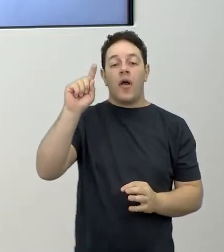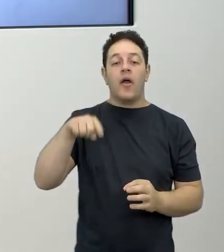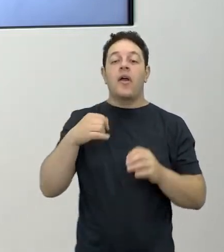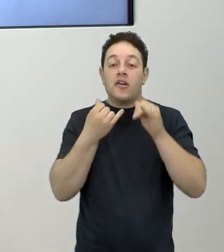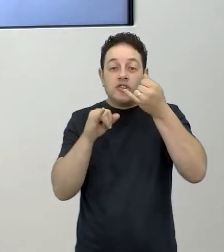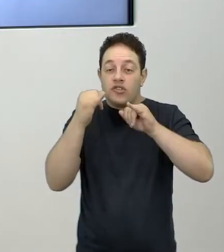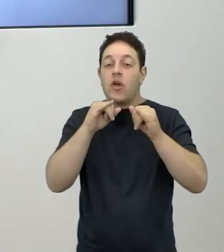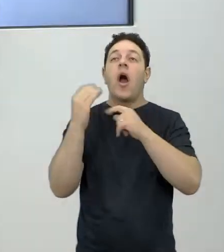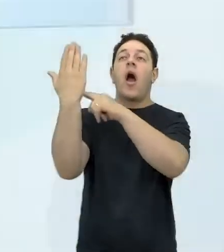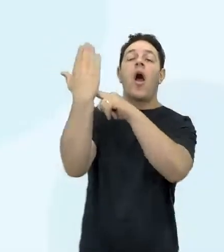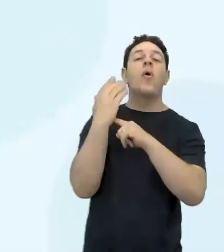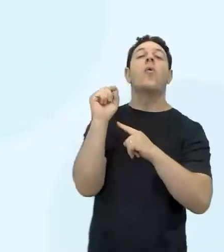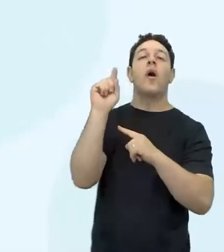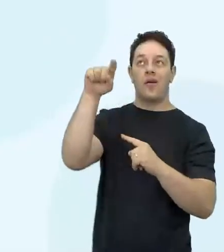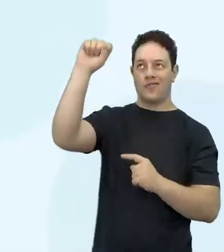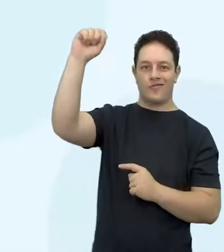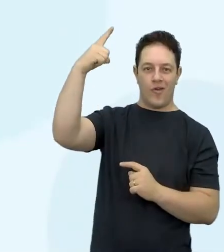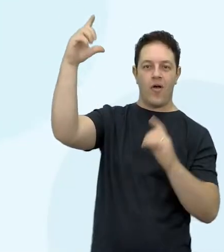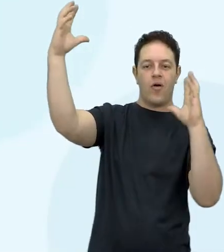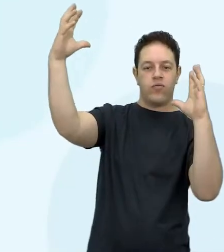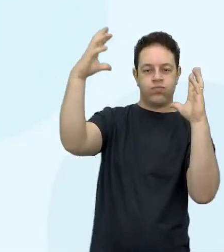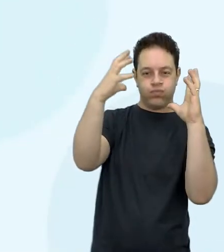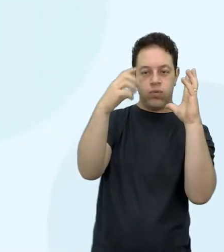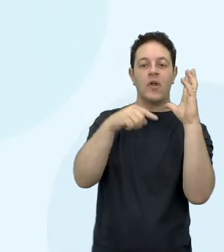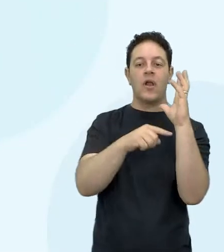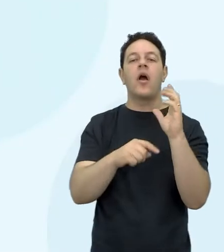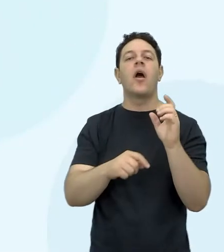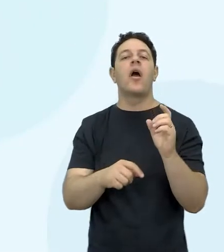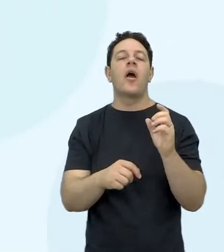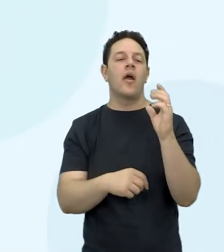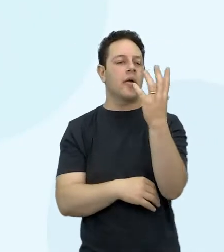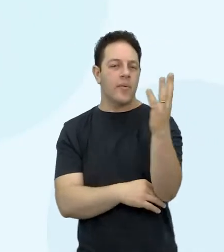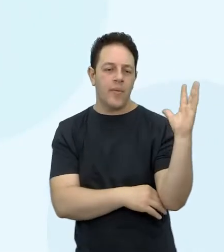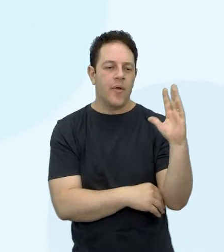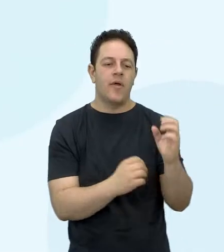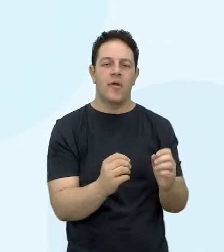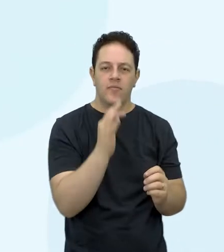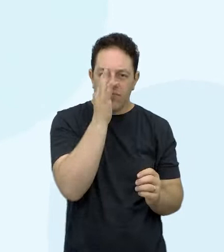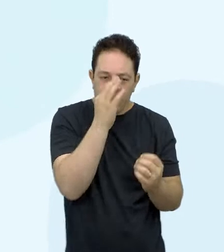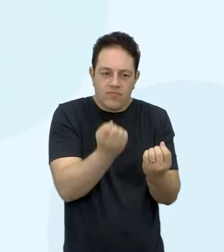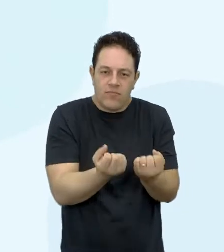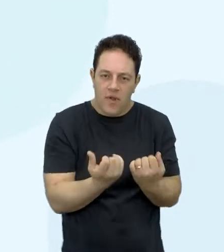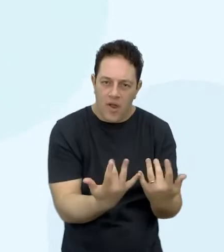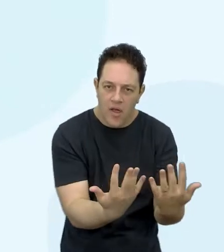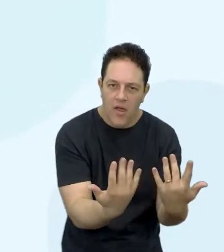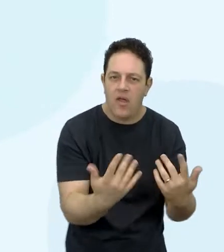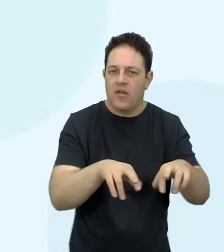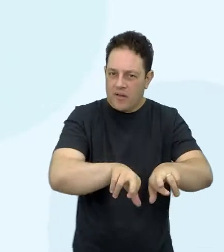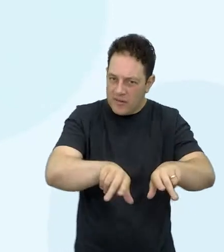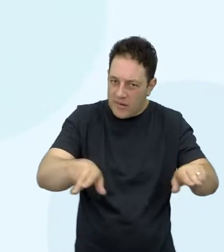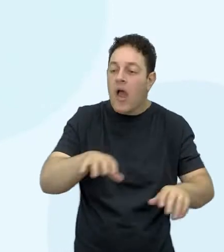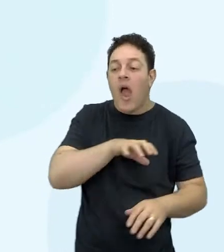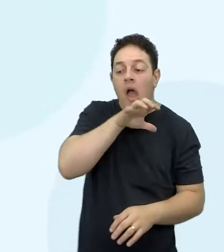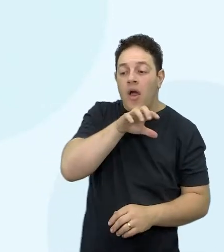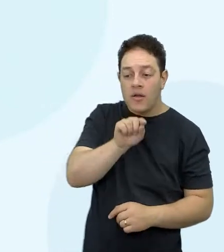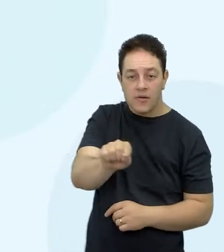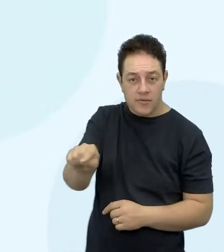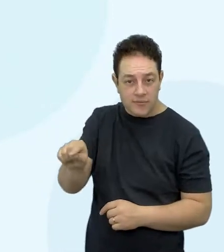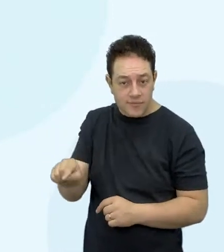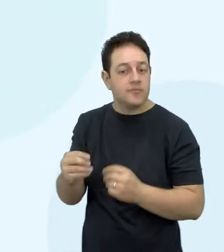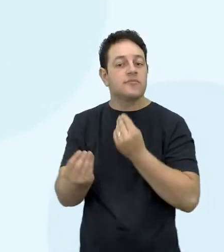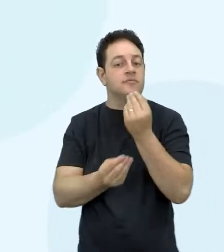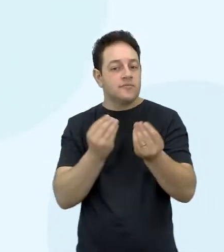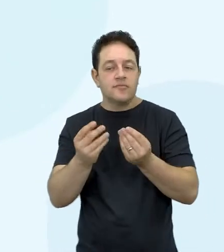é o Sol, né? Os organismos vivos, que são as plantas, os vegetais, os animais, né?